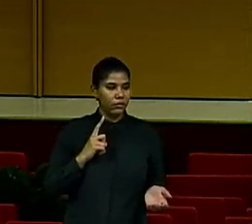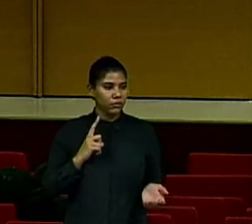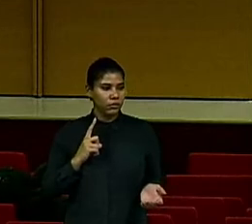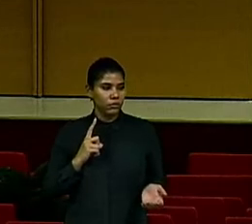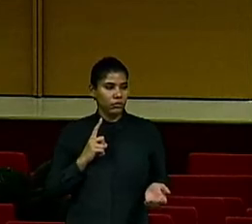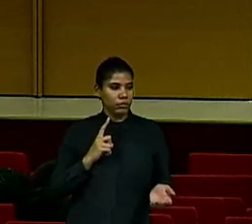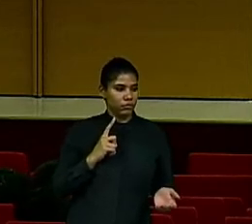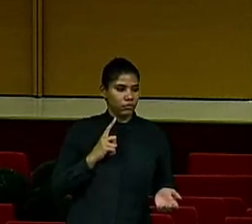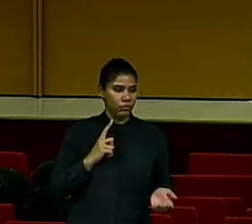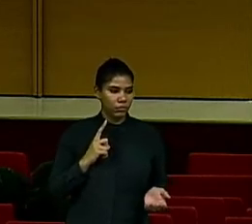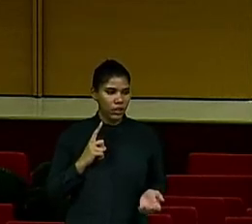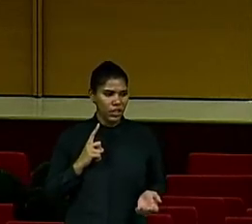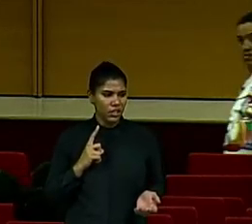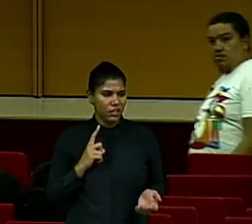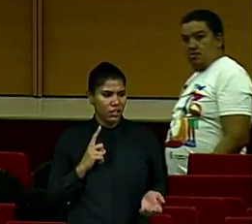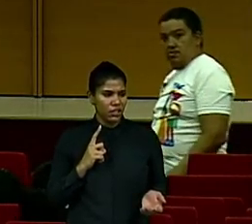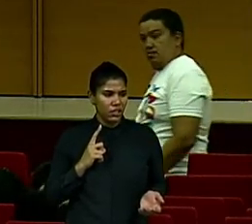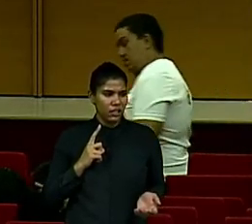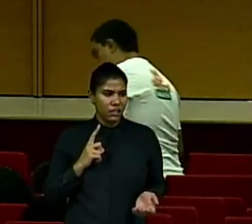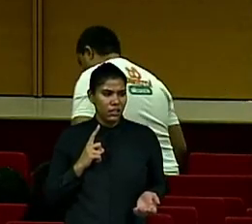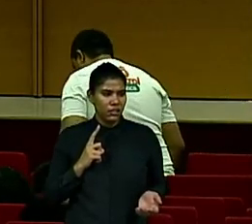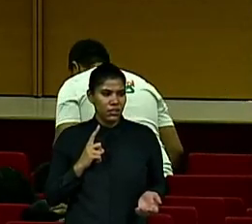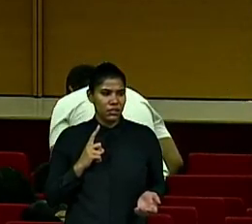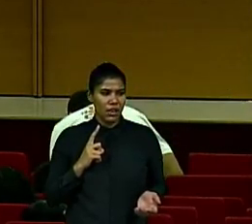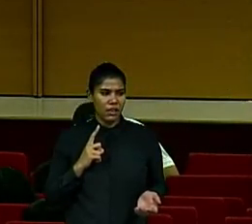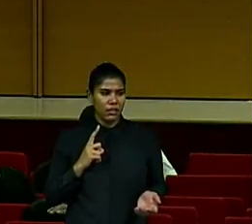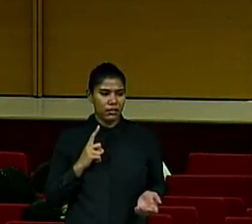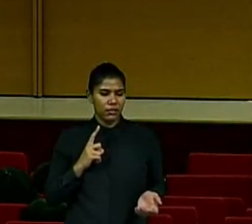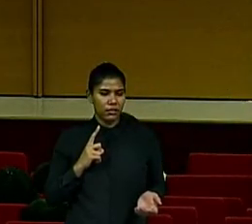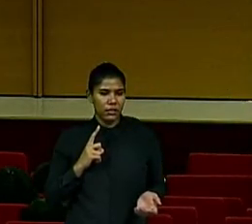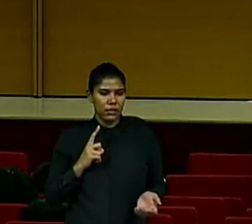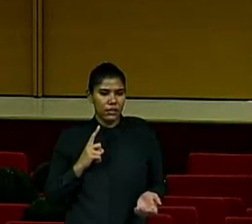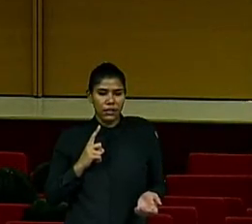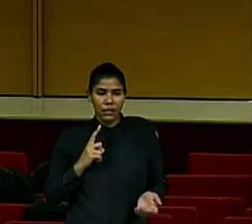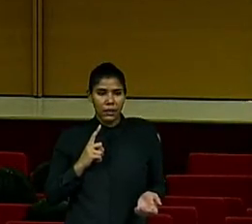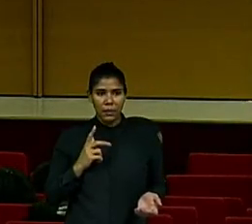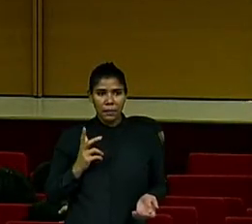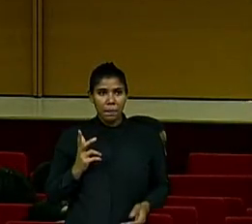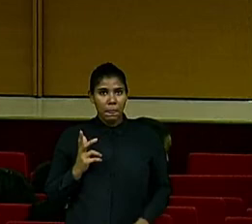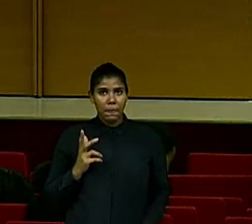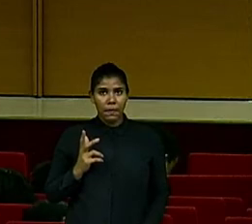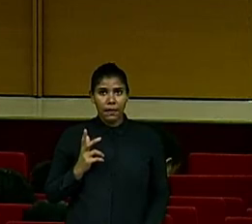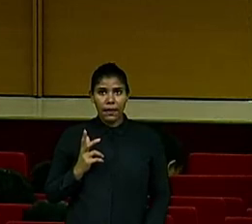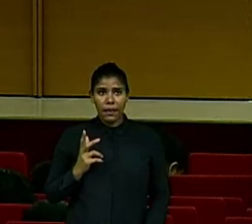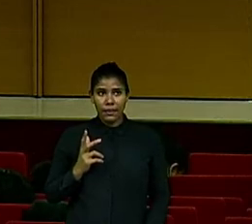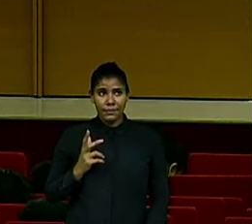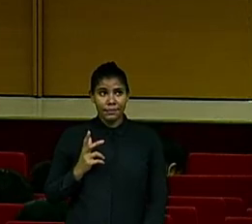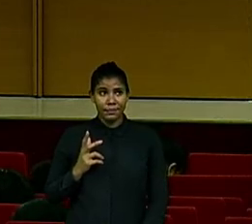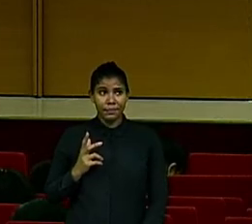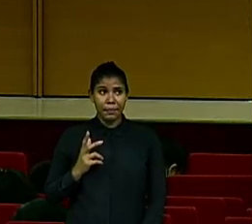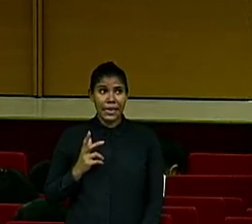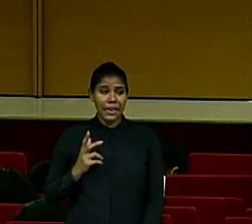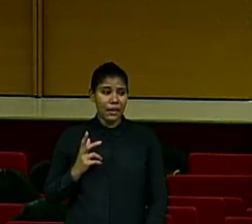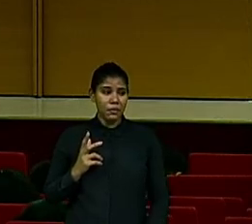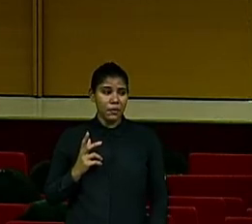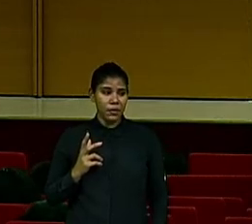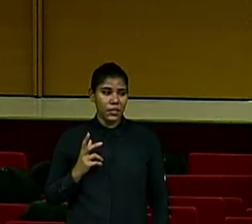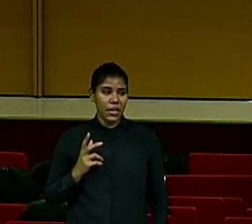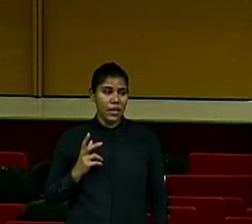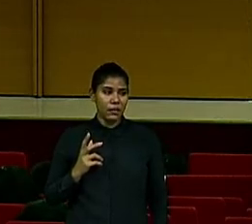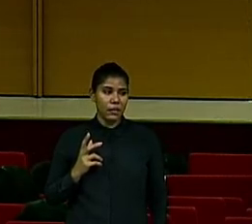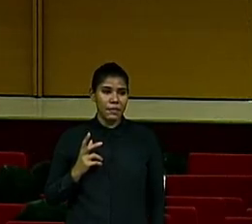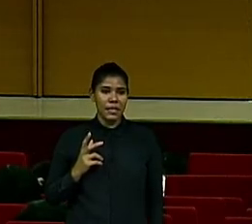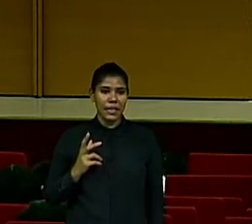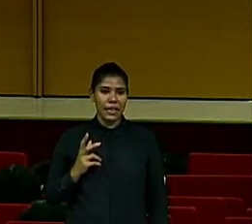hemorrágica sem perder sangue o que mais acontece é um colapso arterial uma hipovolemia geralmente